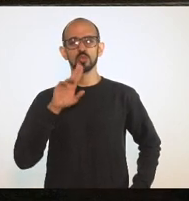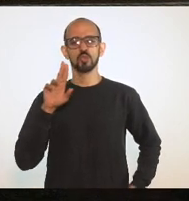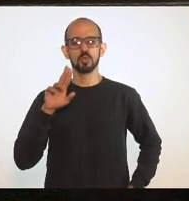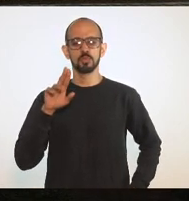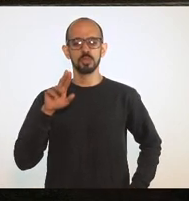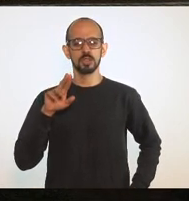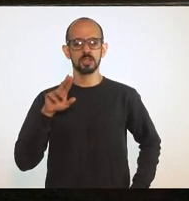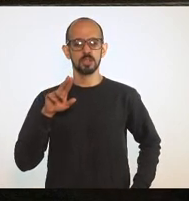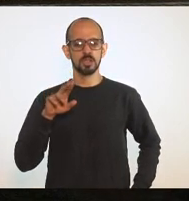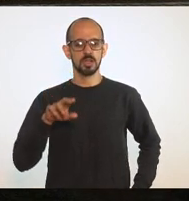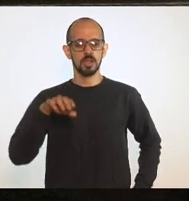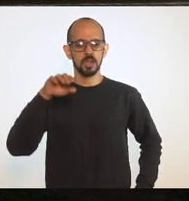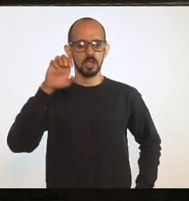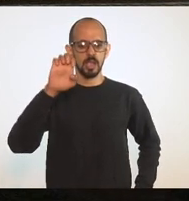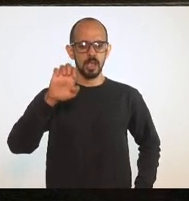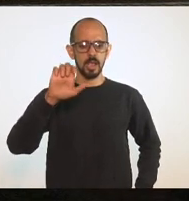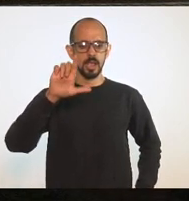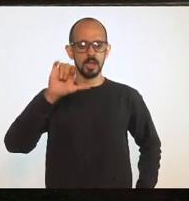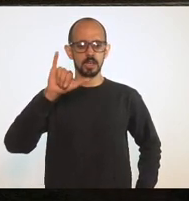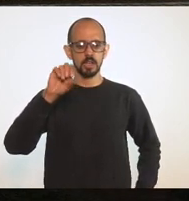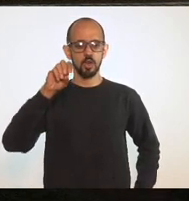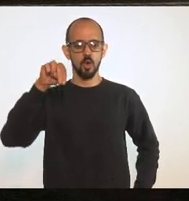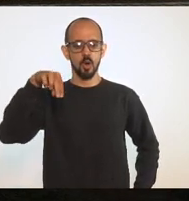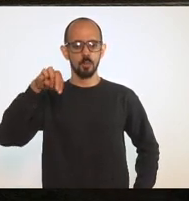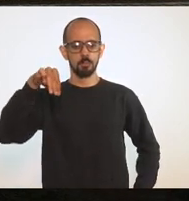Deputado Eliomar Coelho.